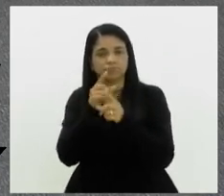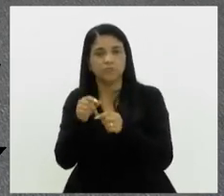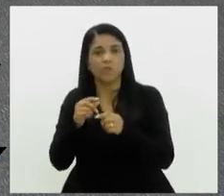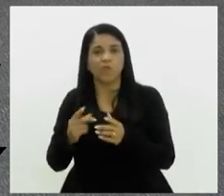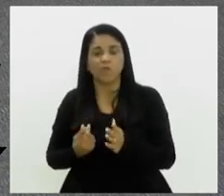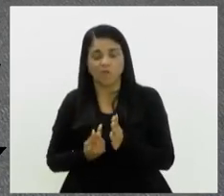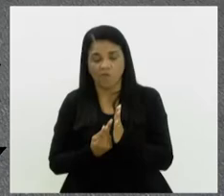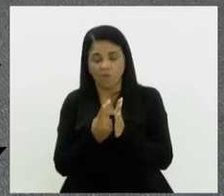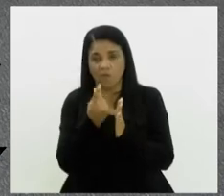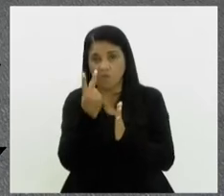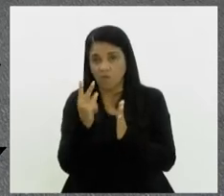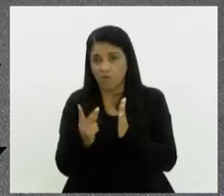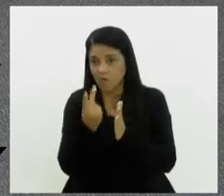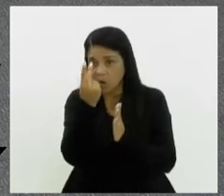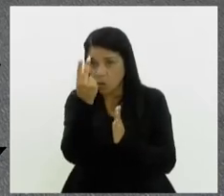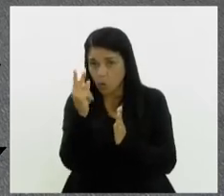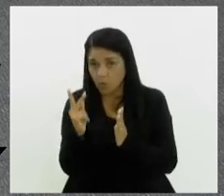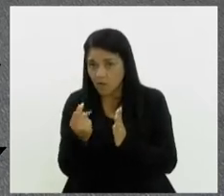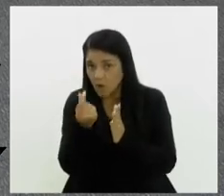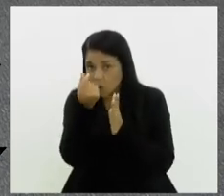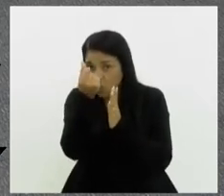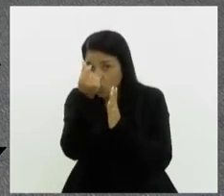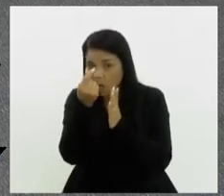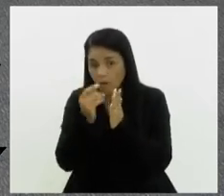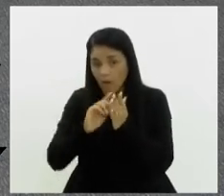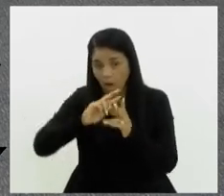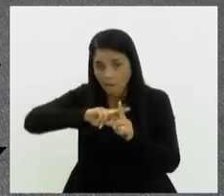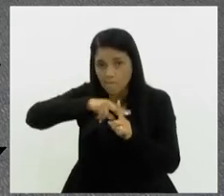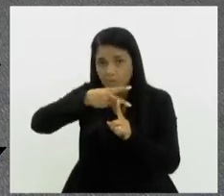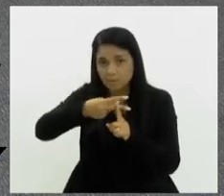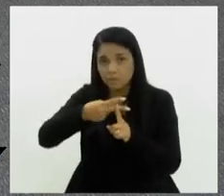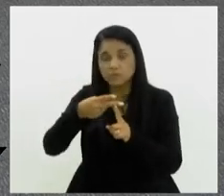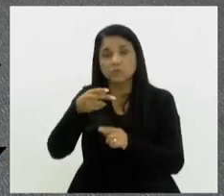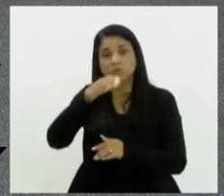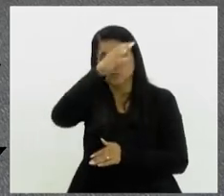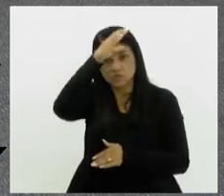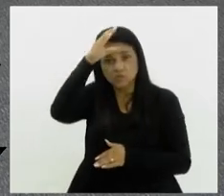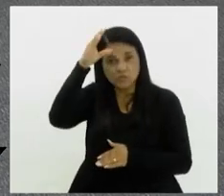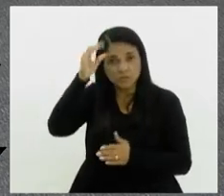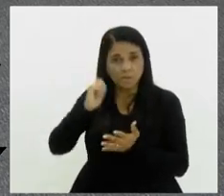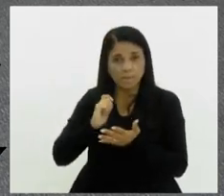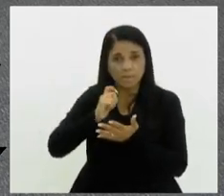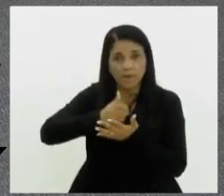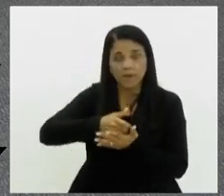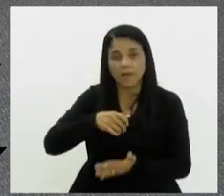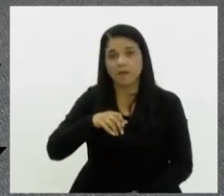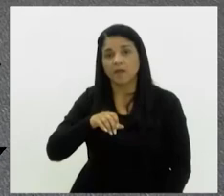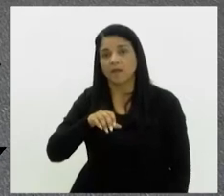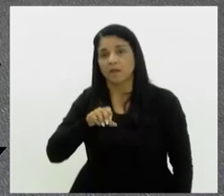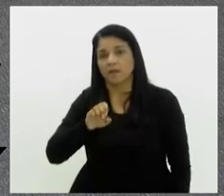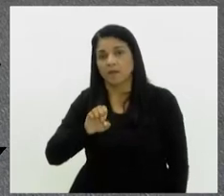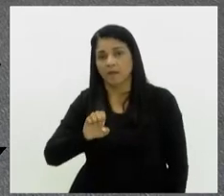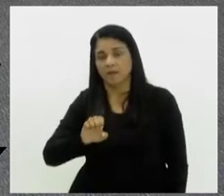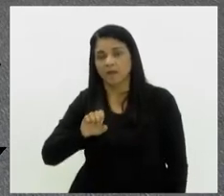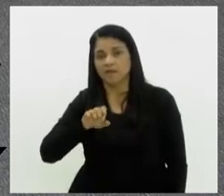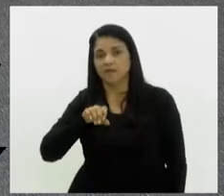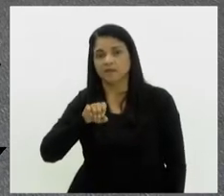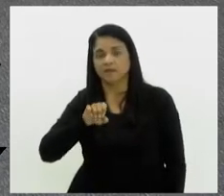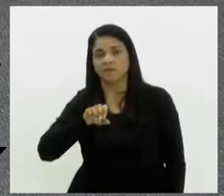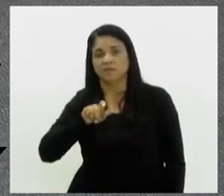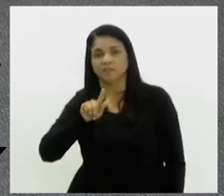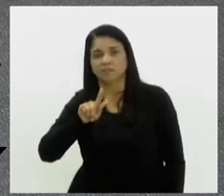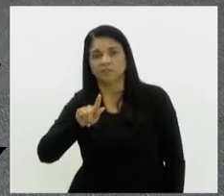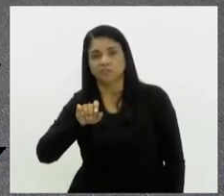da tarifa que muitos usuários pagam, no caso da EGEA, que é a empresa